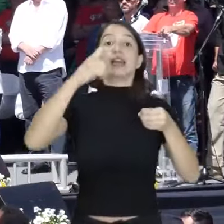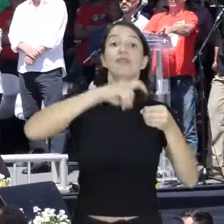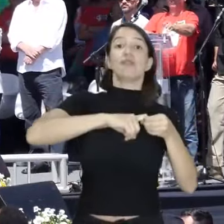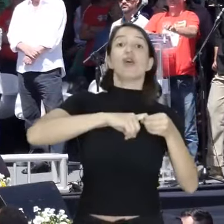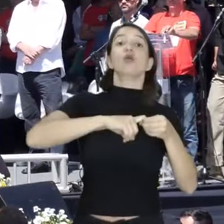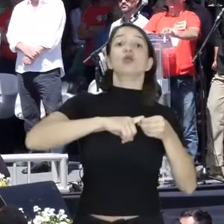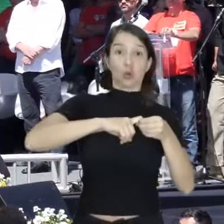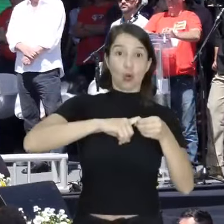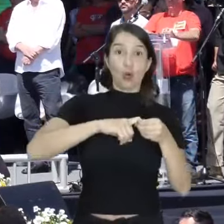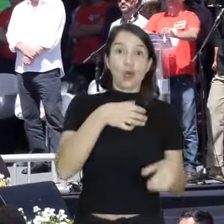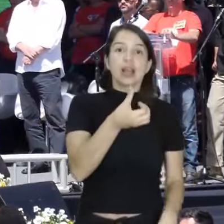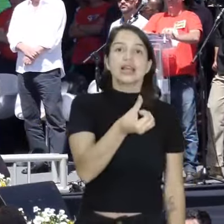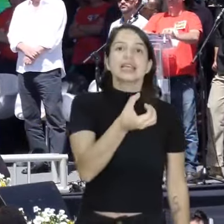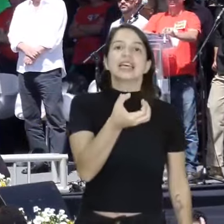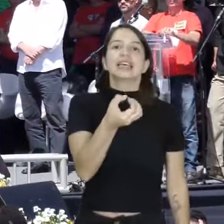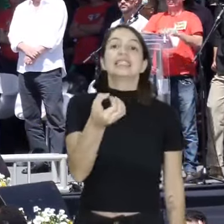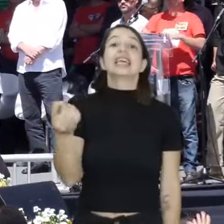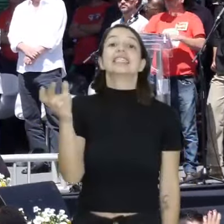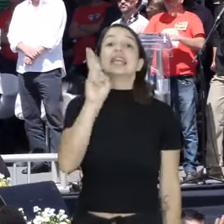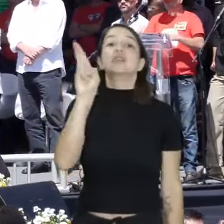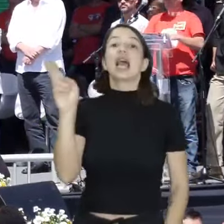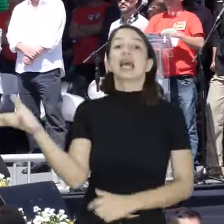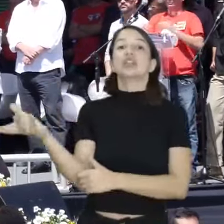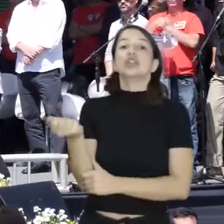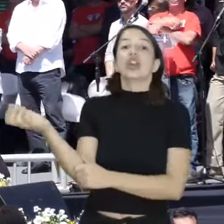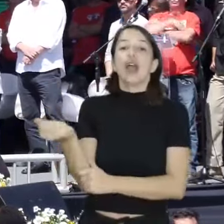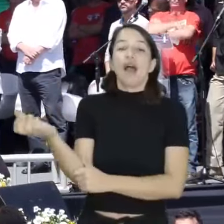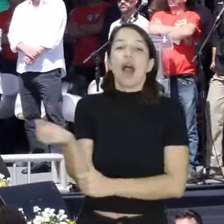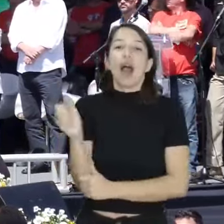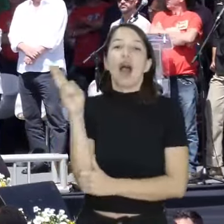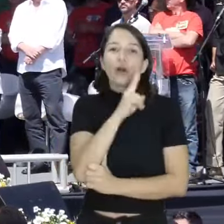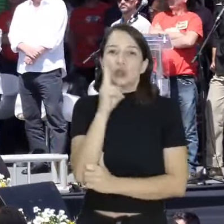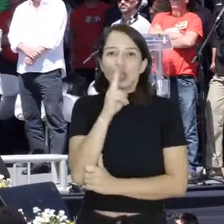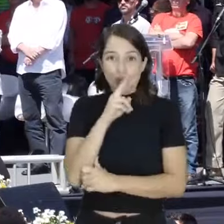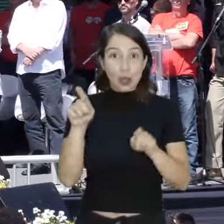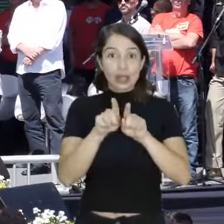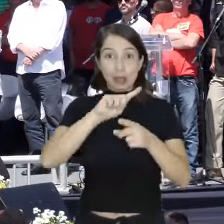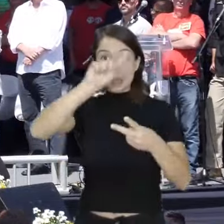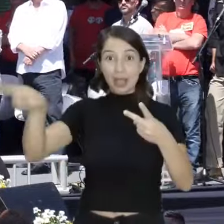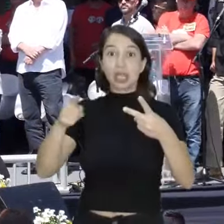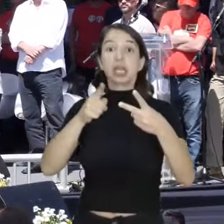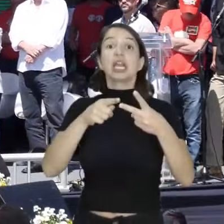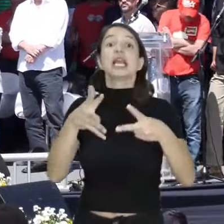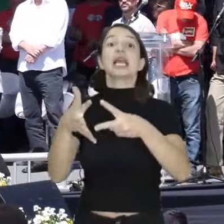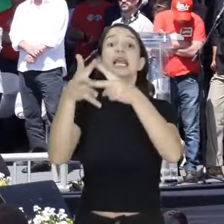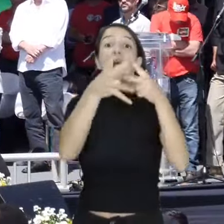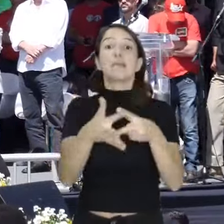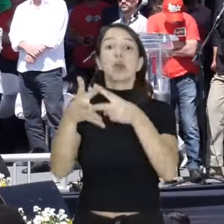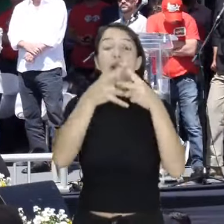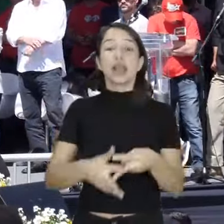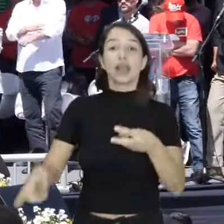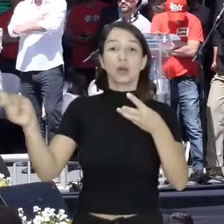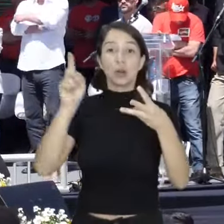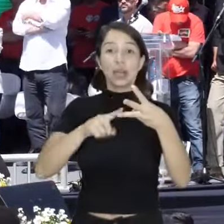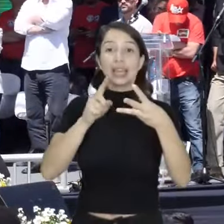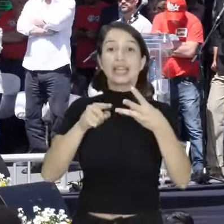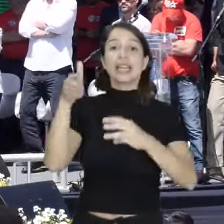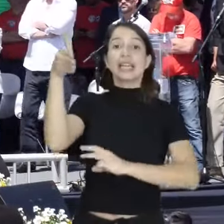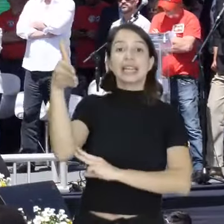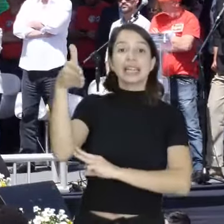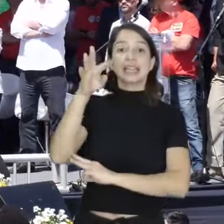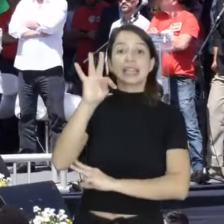E ele disse que só vai valer até dezembro. Isso está na LDO. A LDO é a